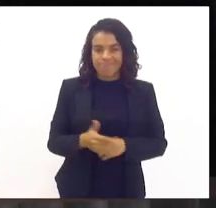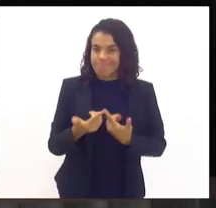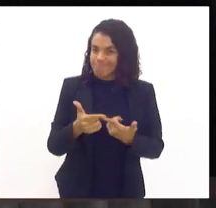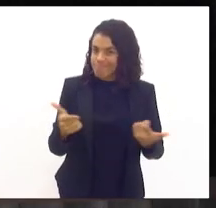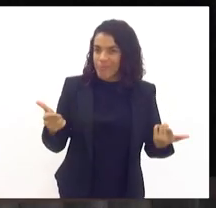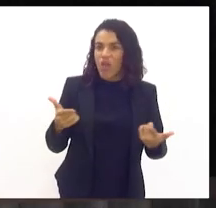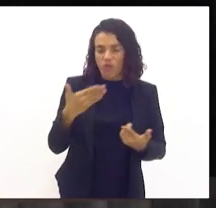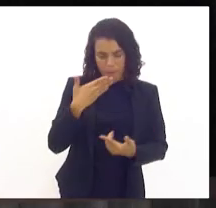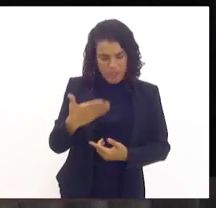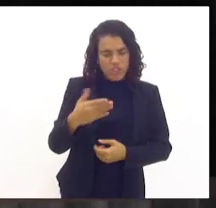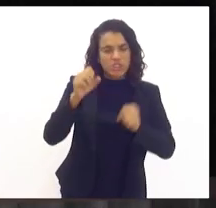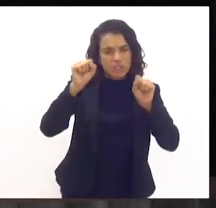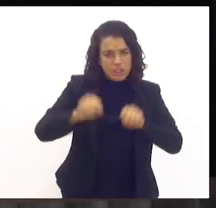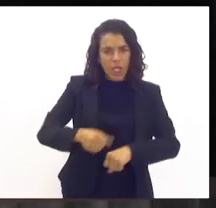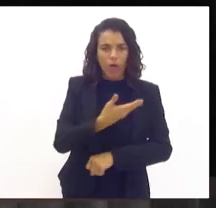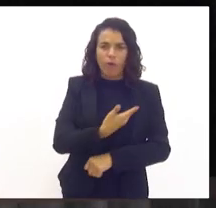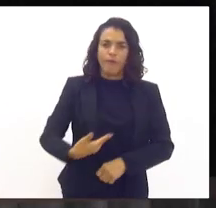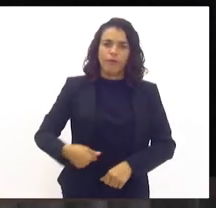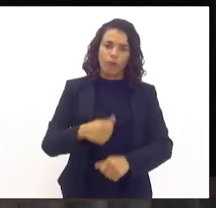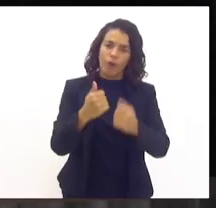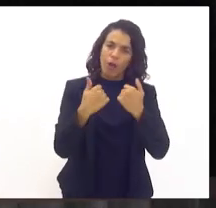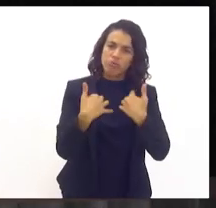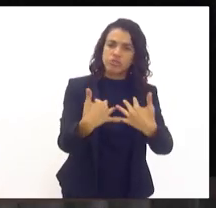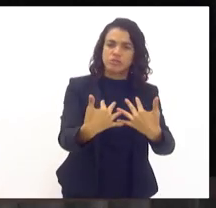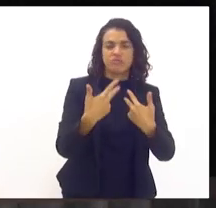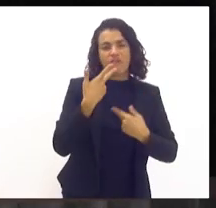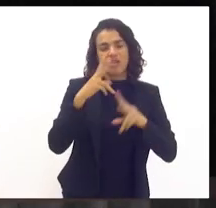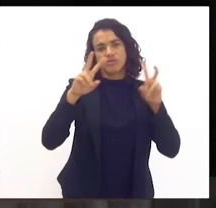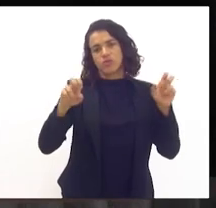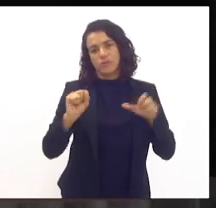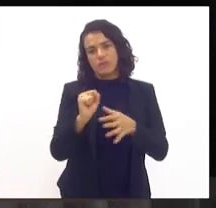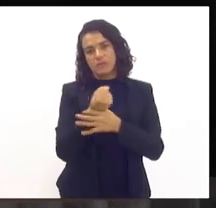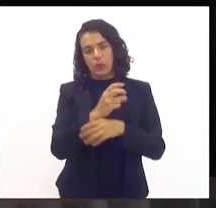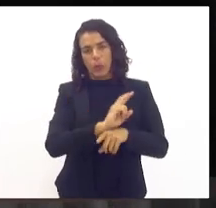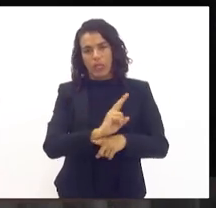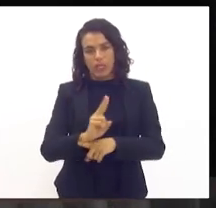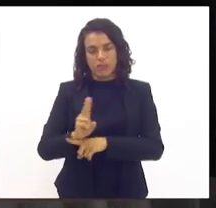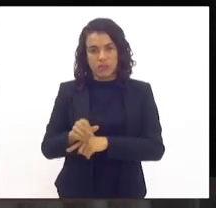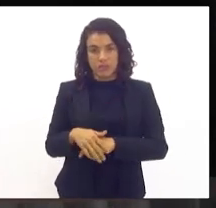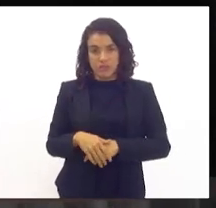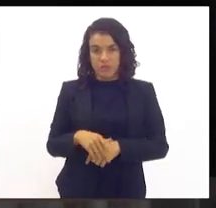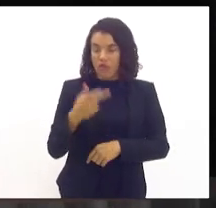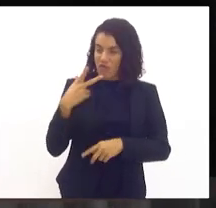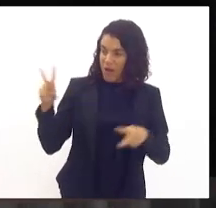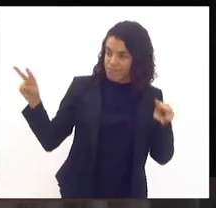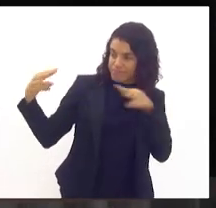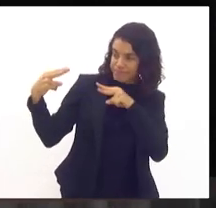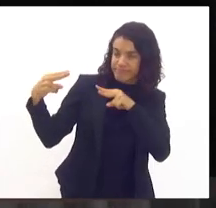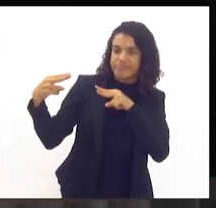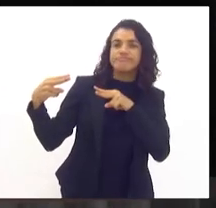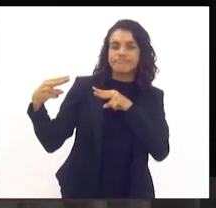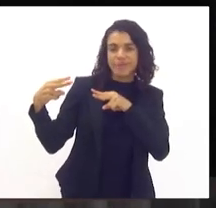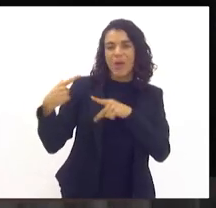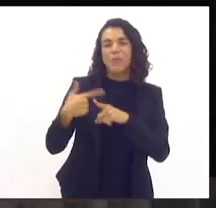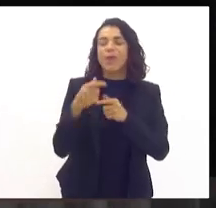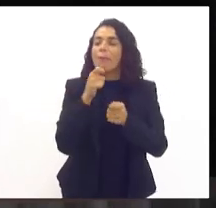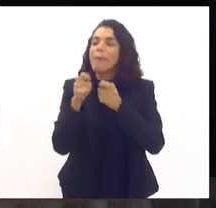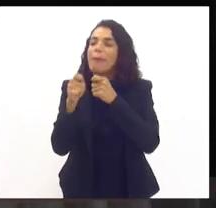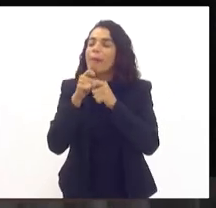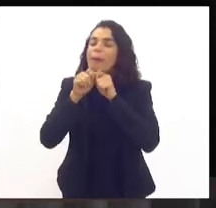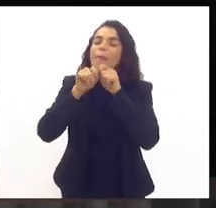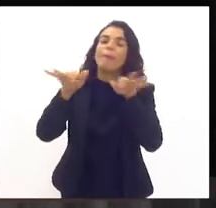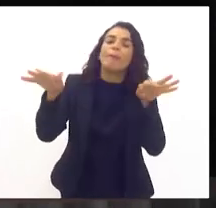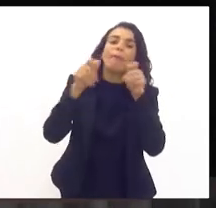vou pedir sim uma audiência ao governador, que eu quero ter oportunidade de falar para ele, não para a imprensa, porque a imprensa gosta muito de